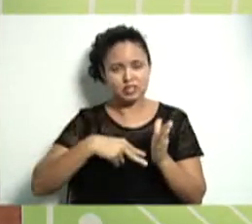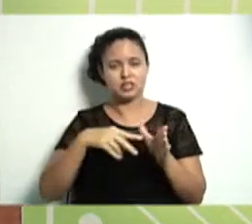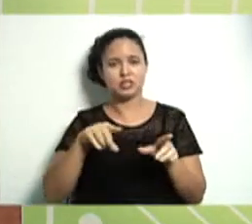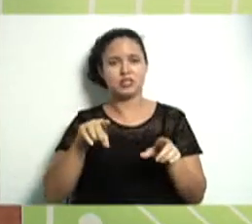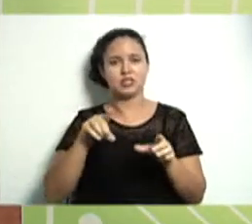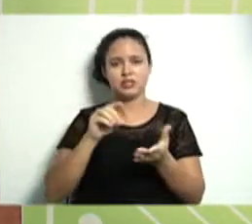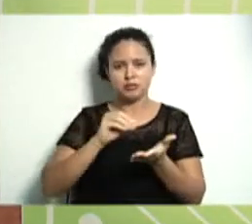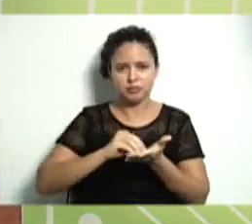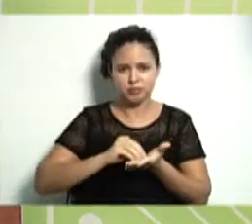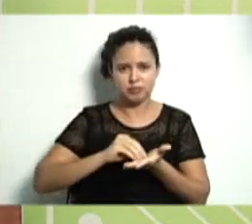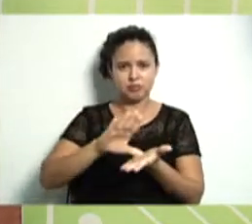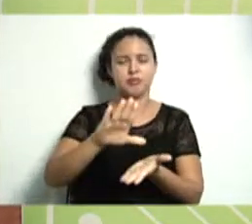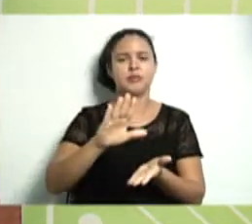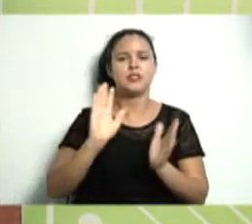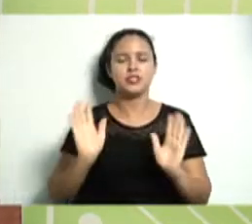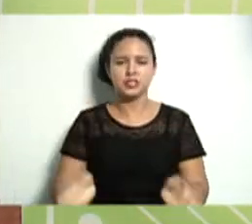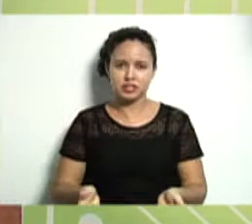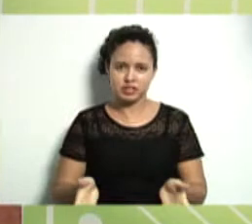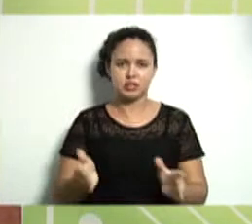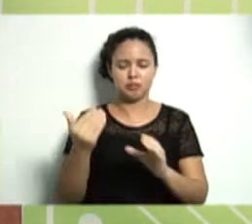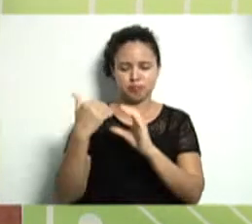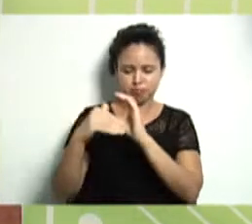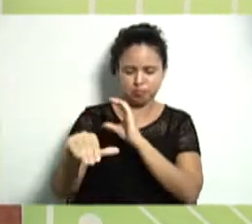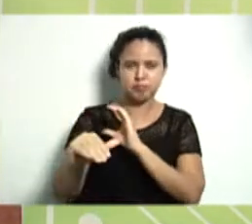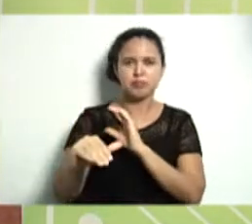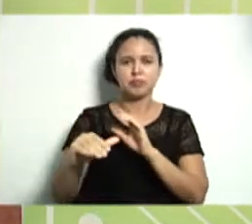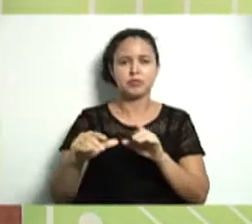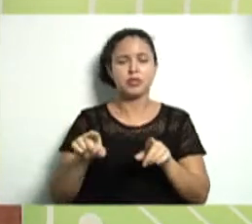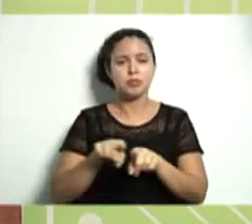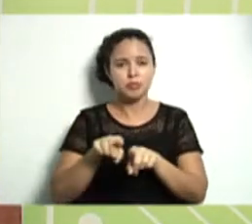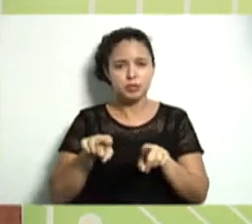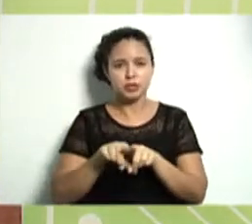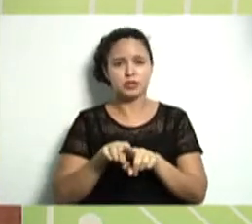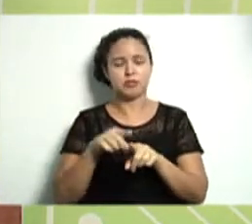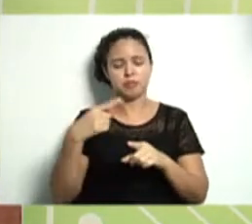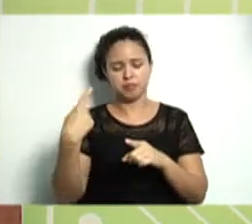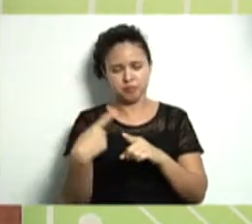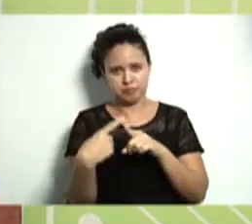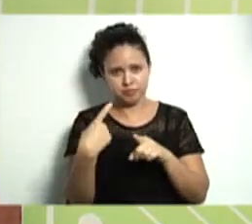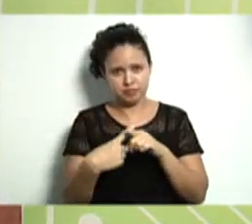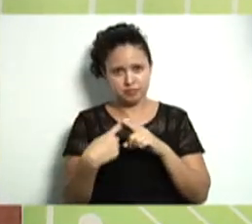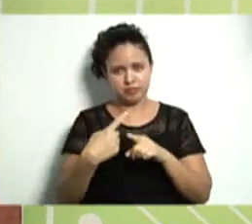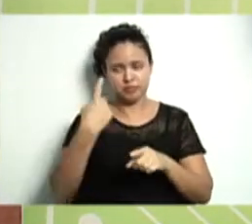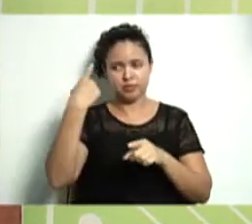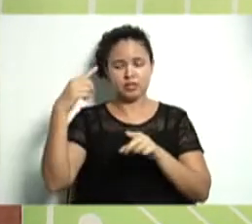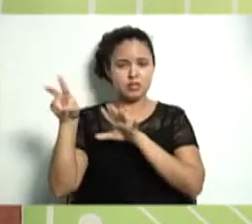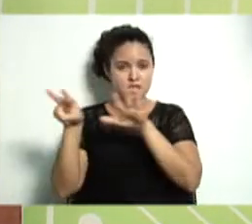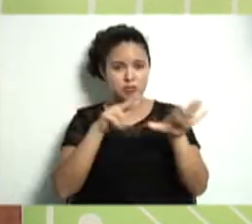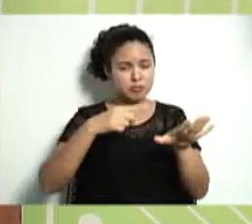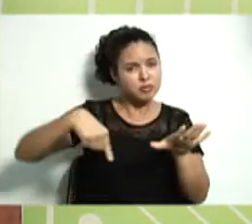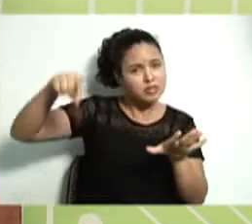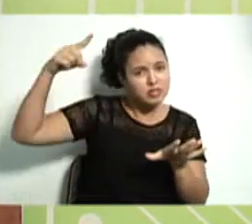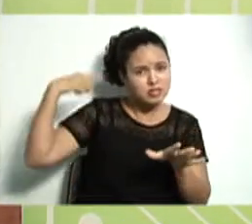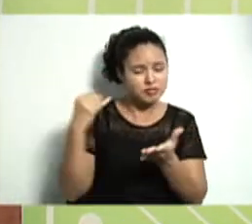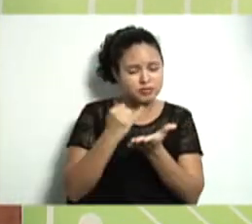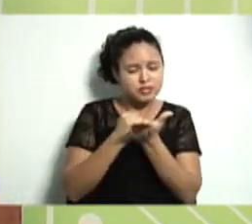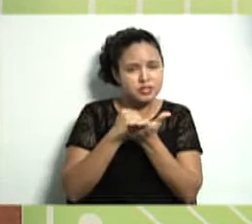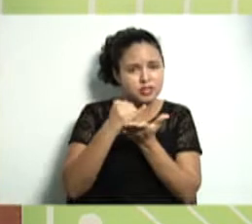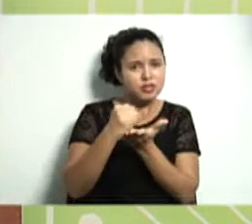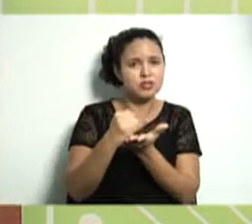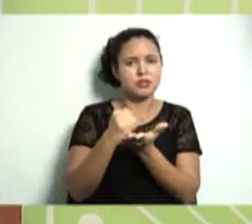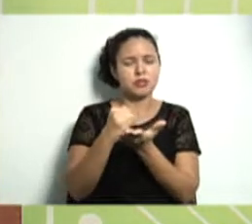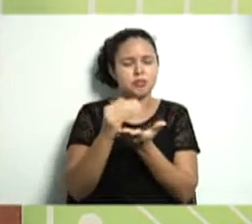encaminhei para vocês, que nós encaminhamos, porque a aula passada nós fizemos uma introdução ao assunto